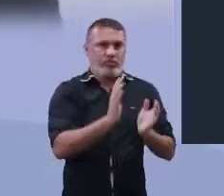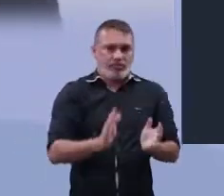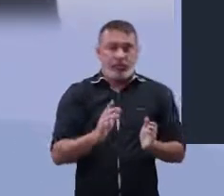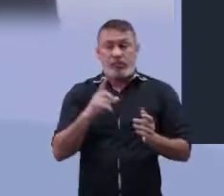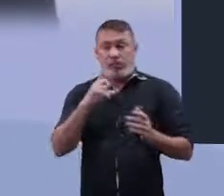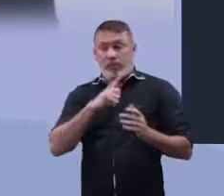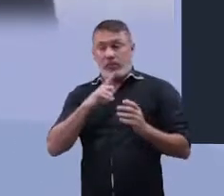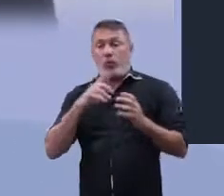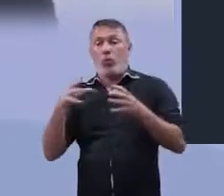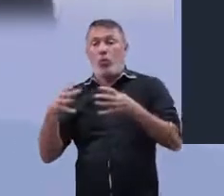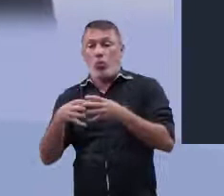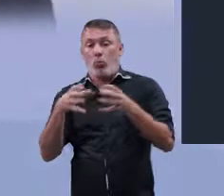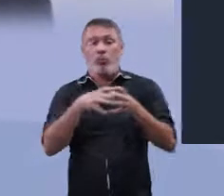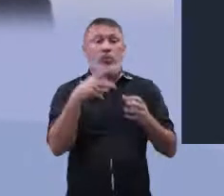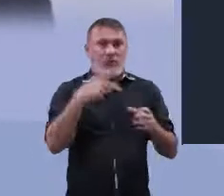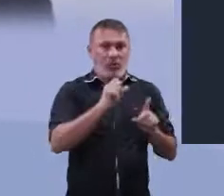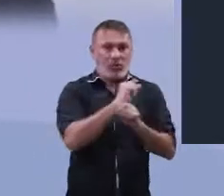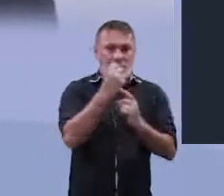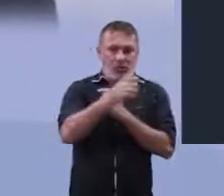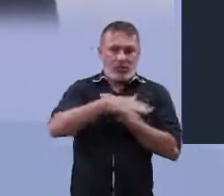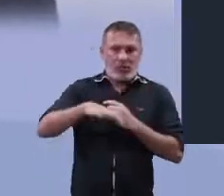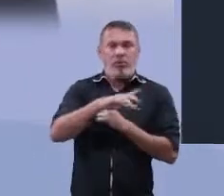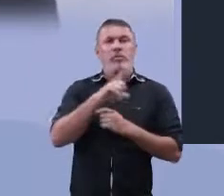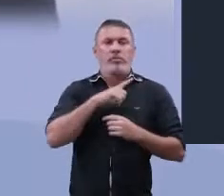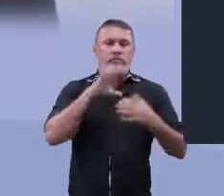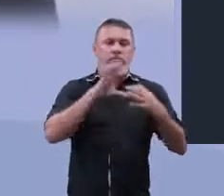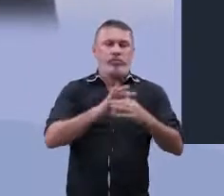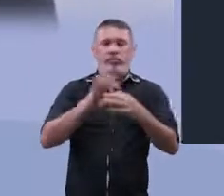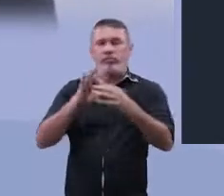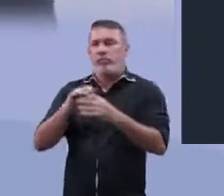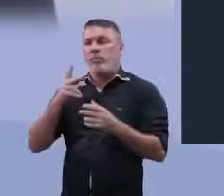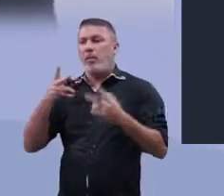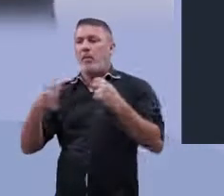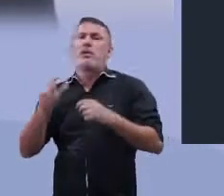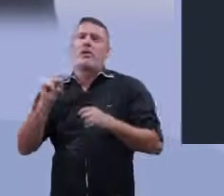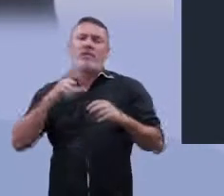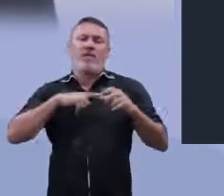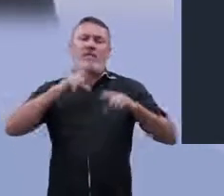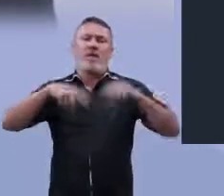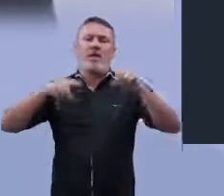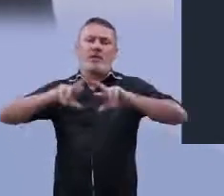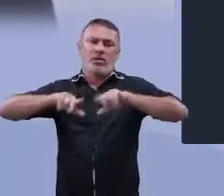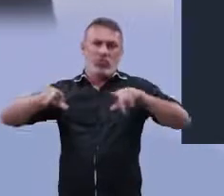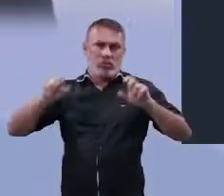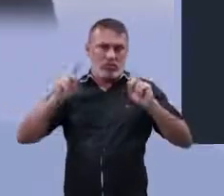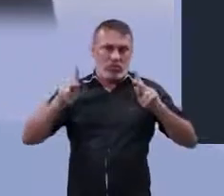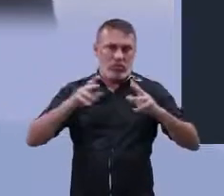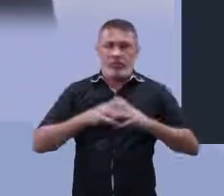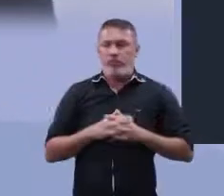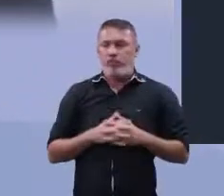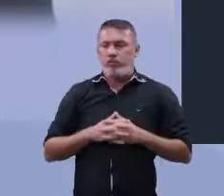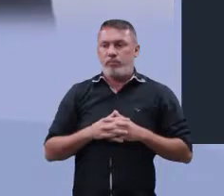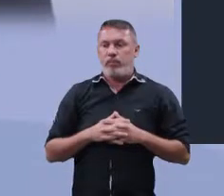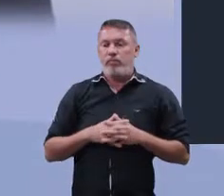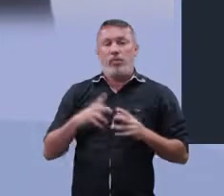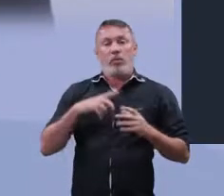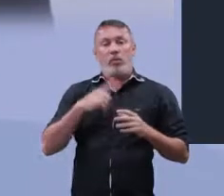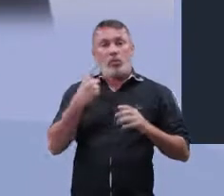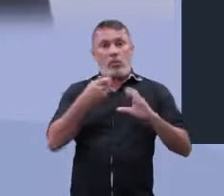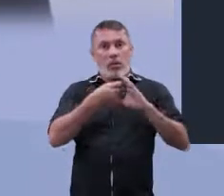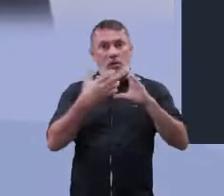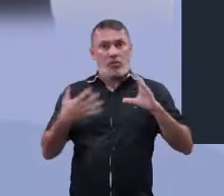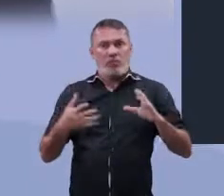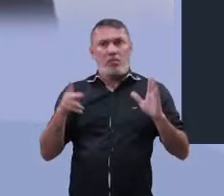acordo com os diversos grupos presentes na nossa sociedade, vão haver várias variações, ok?